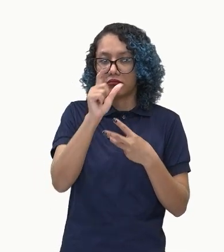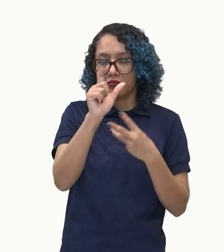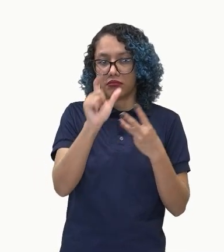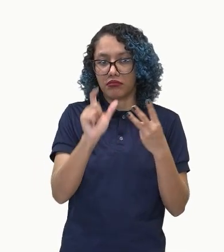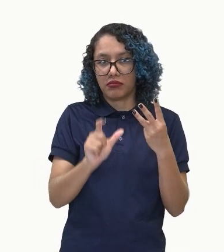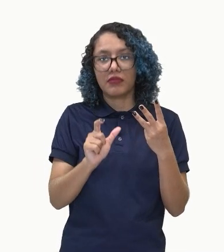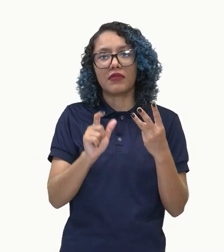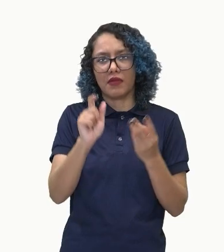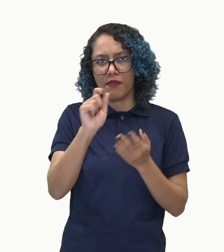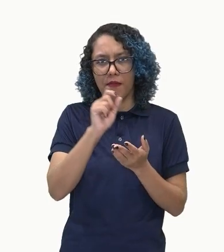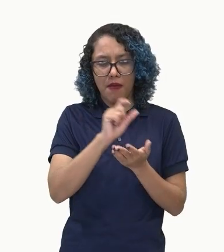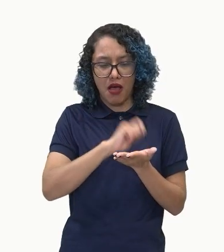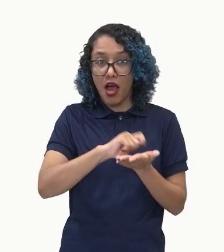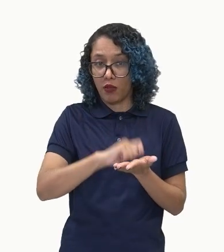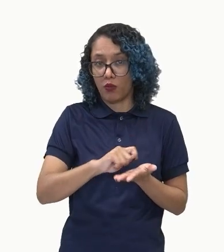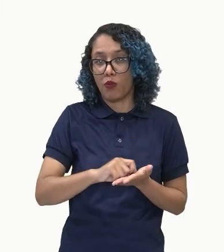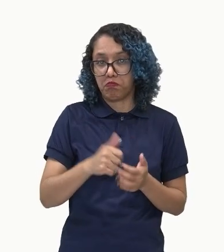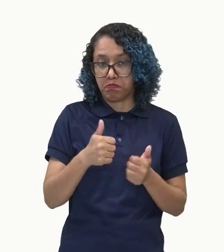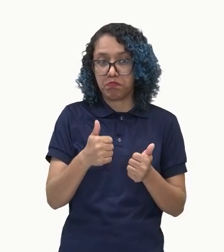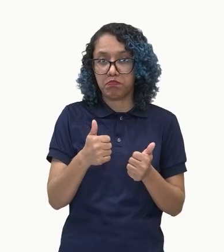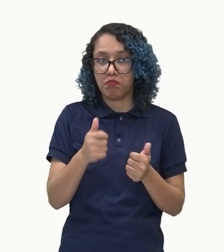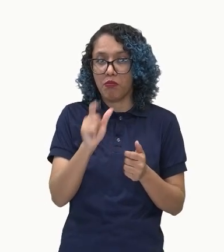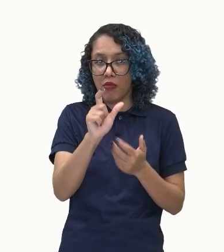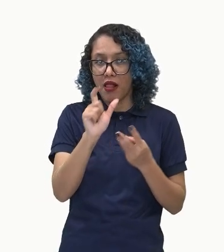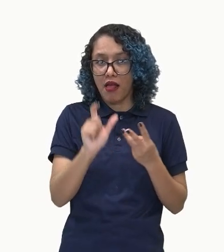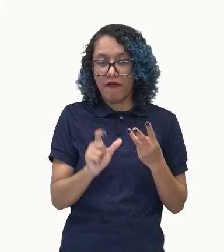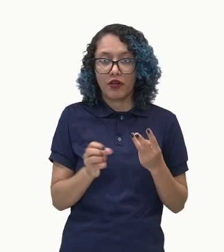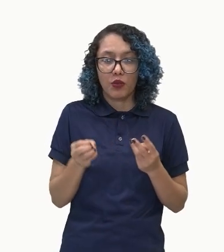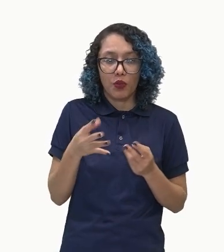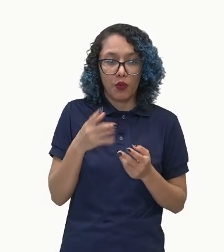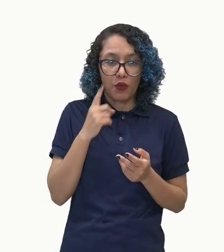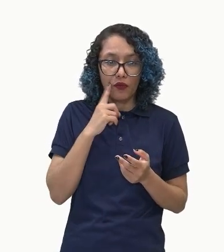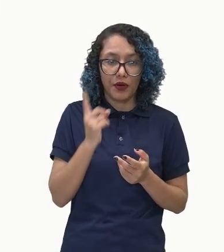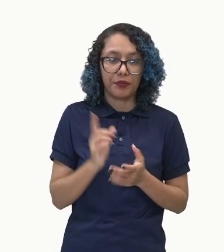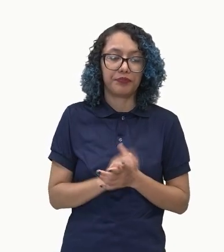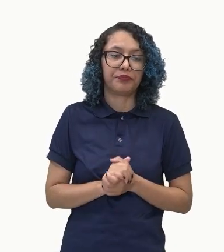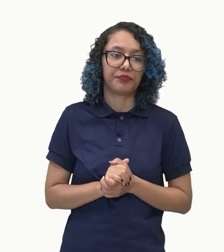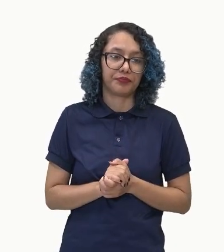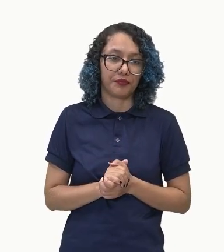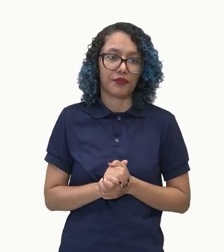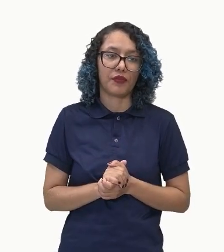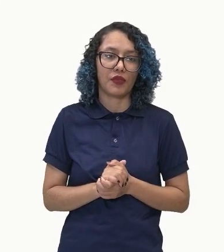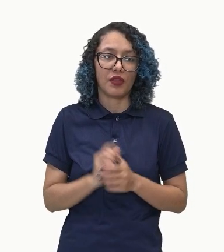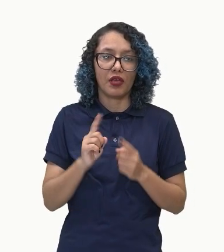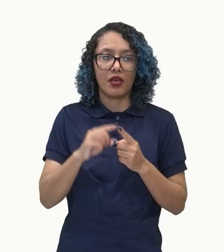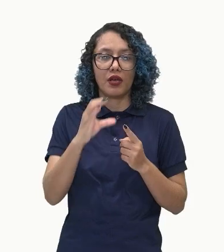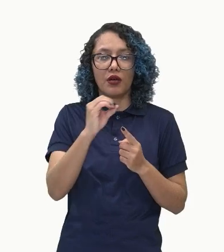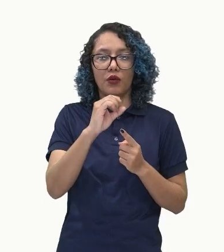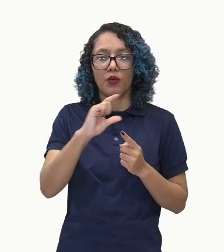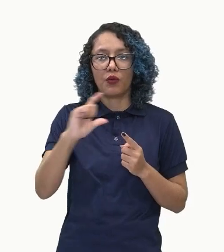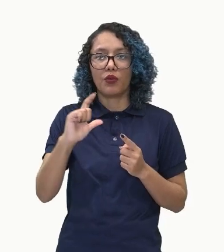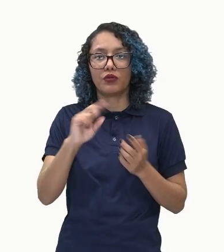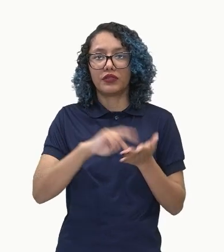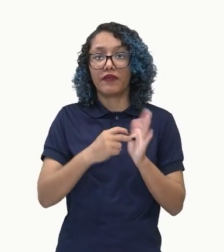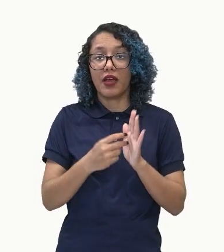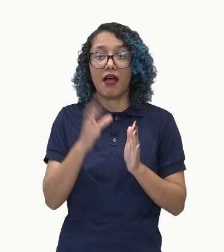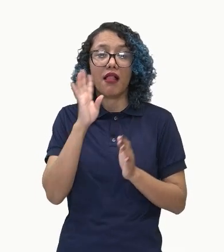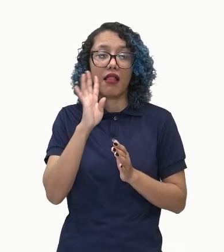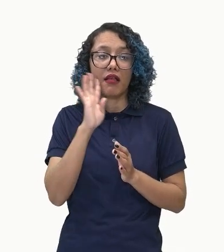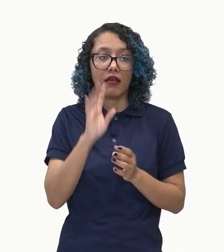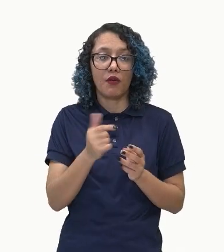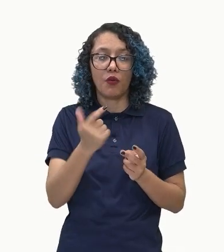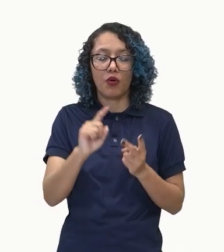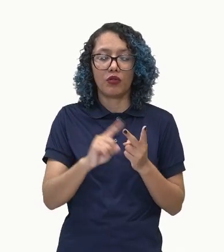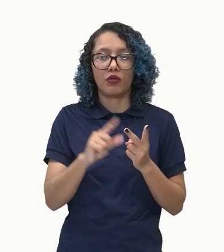essas palavrinhas novas aí, tá? Cool significa legal, bacana. A palavrinha games, né?